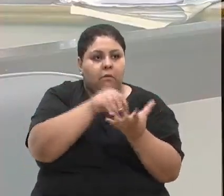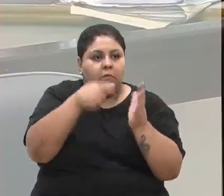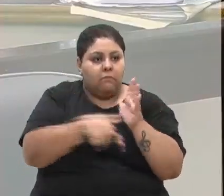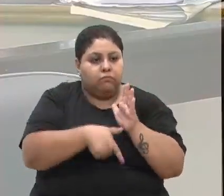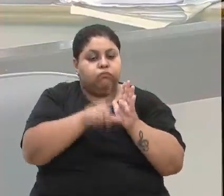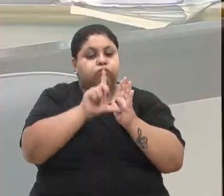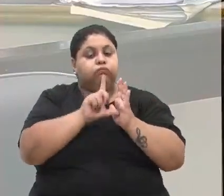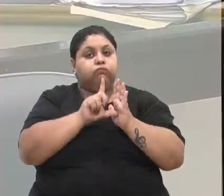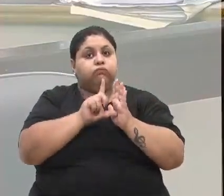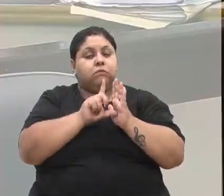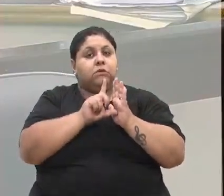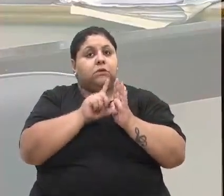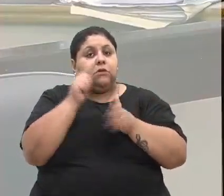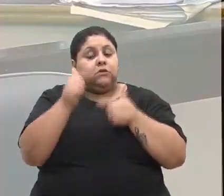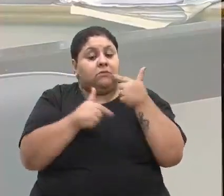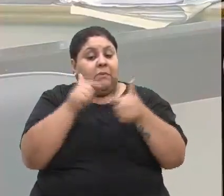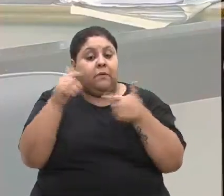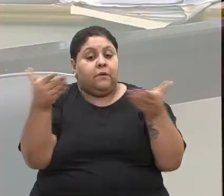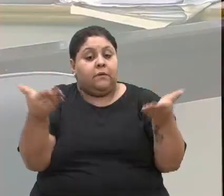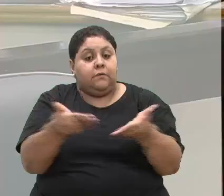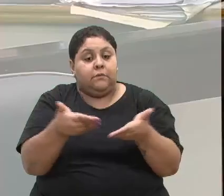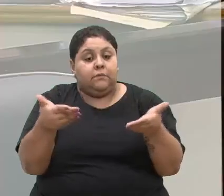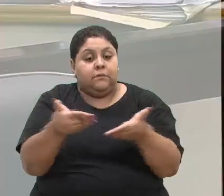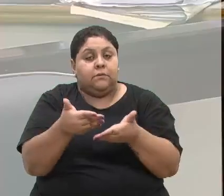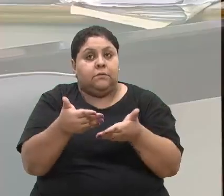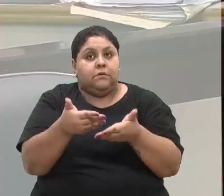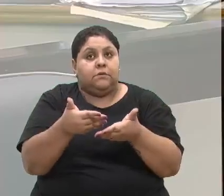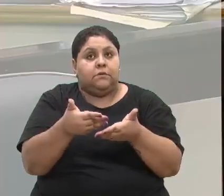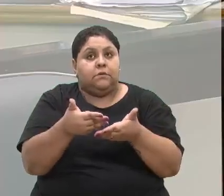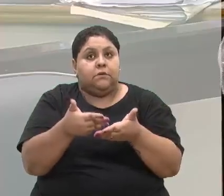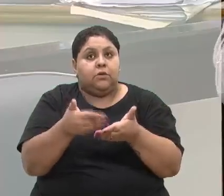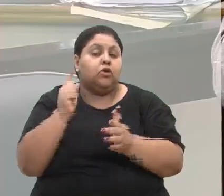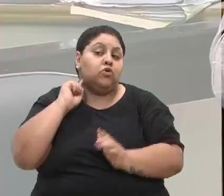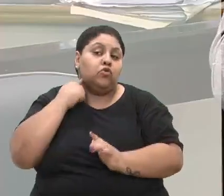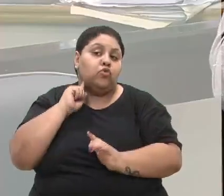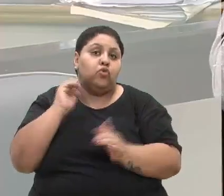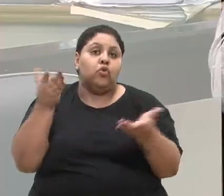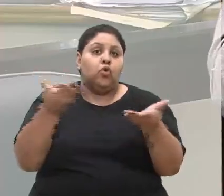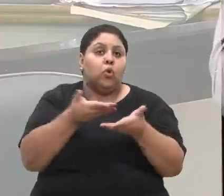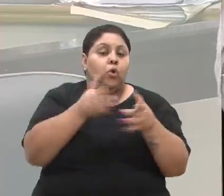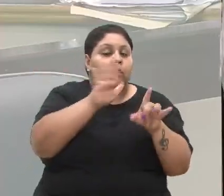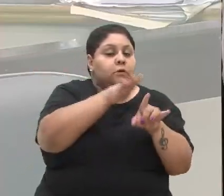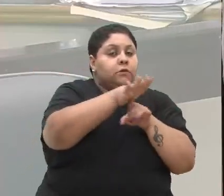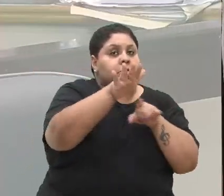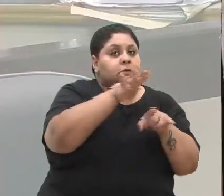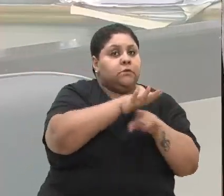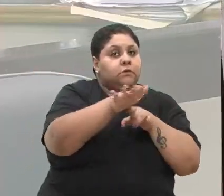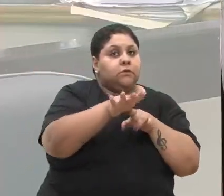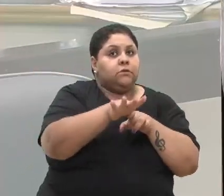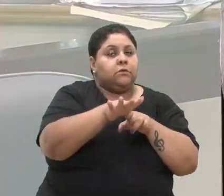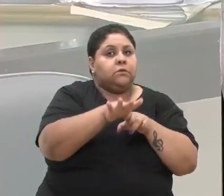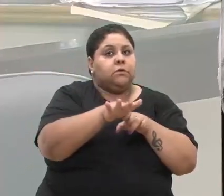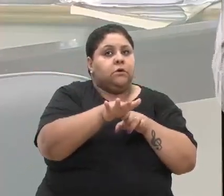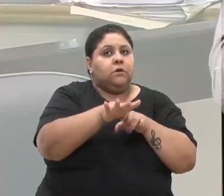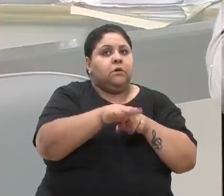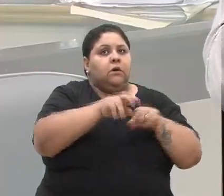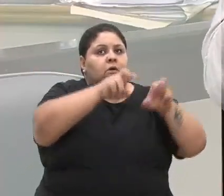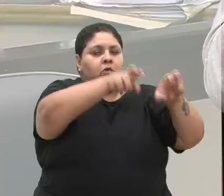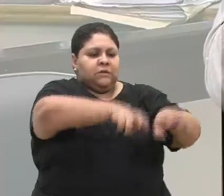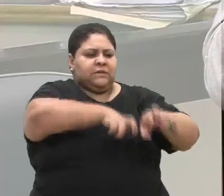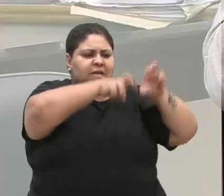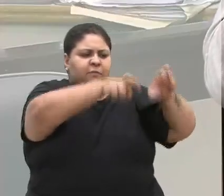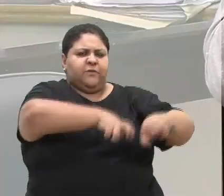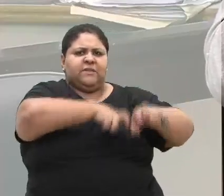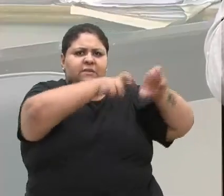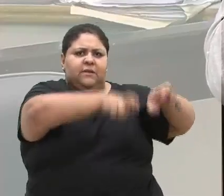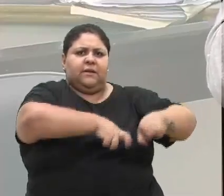Anteriormente, antes da função que ele está hoje, era com a questão do lixo e hoje com as demandas de roçada na nossa cidade. Então,